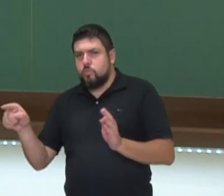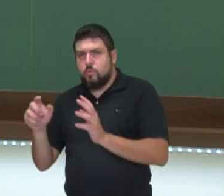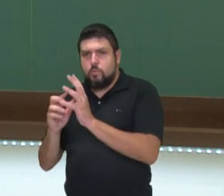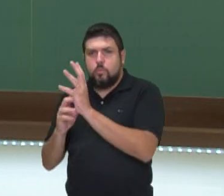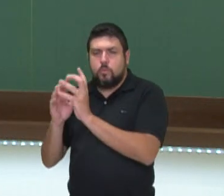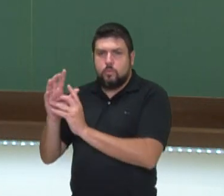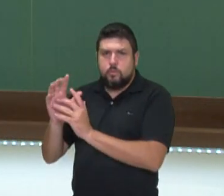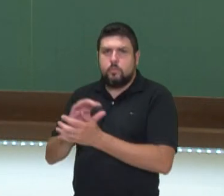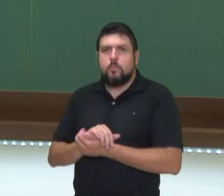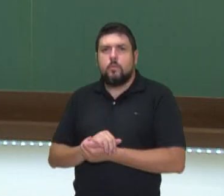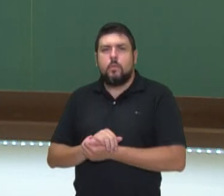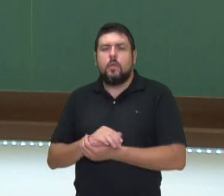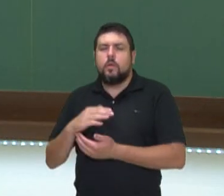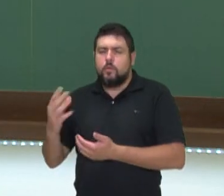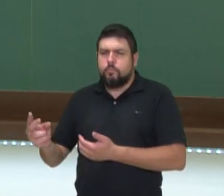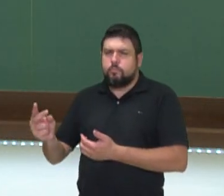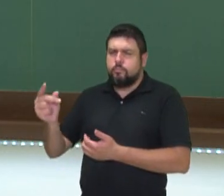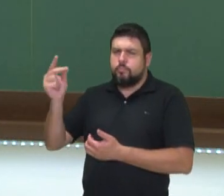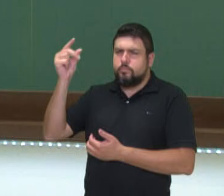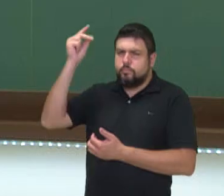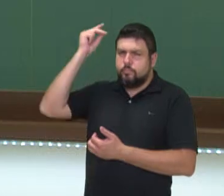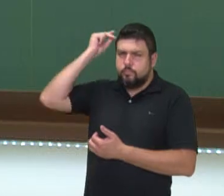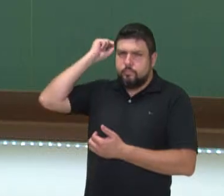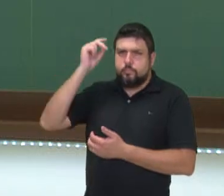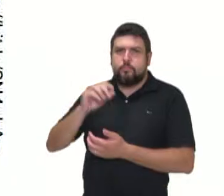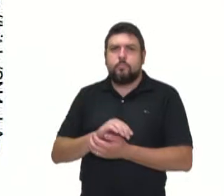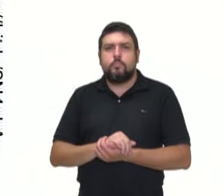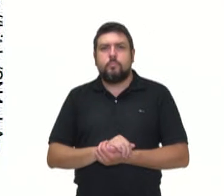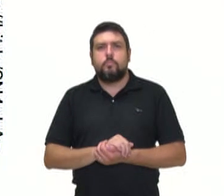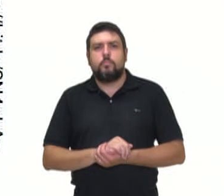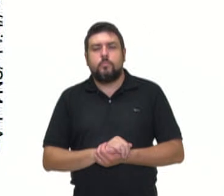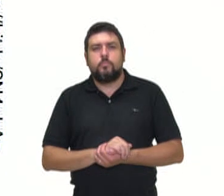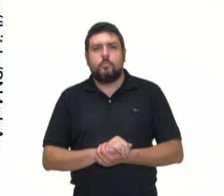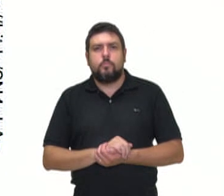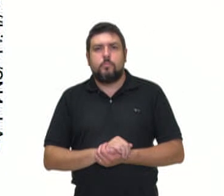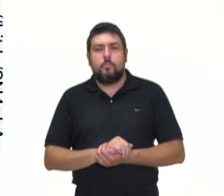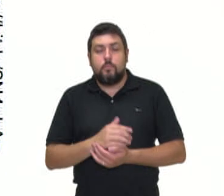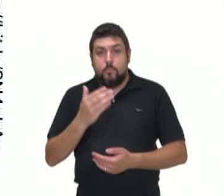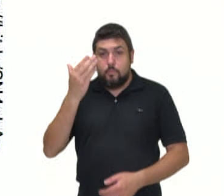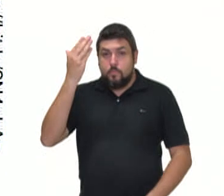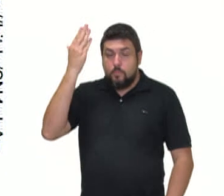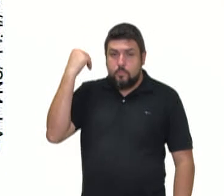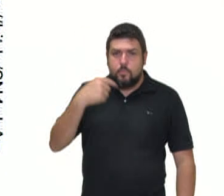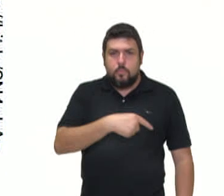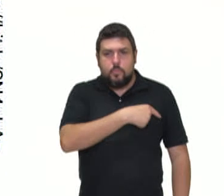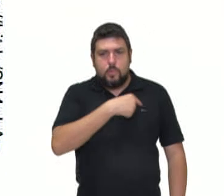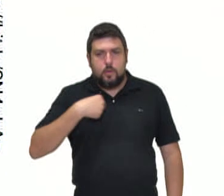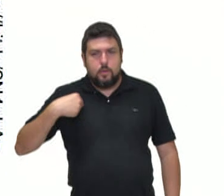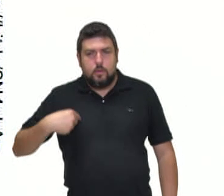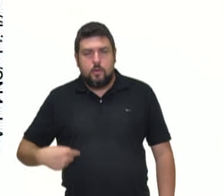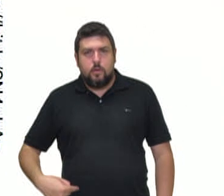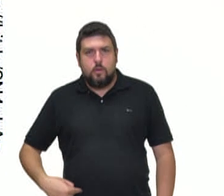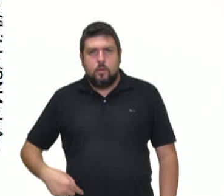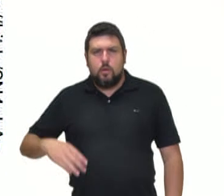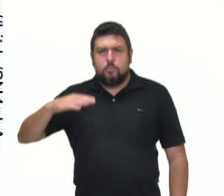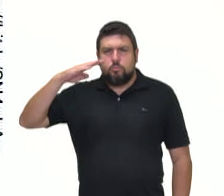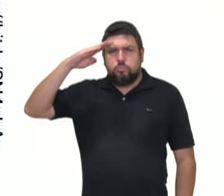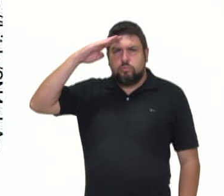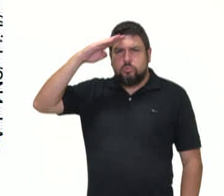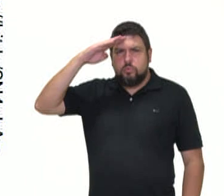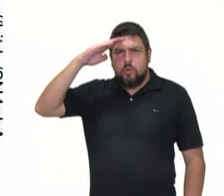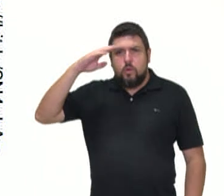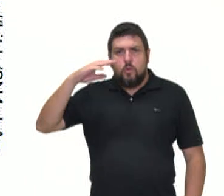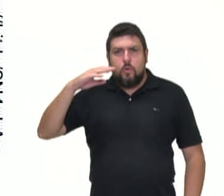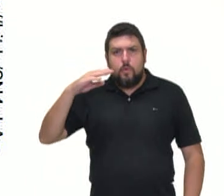muito tempo que aconteceu essas manifestações. Os soldados se divertiam com os crânios de seus